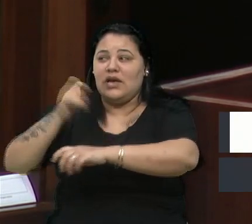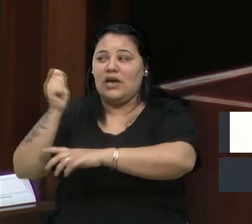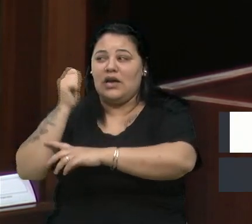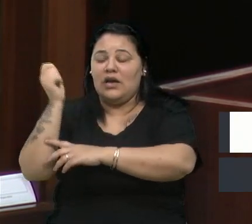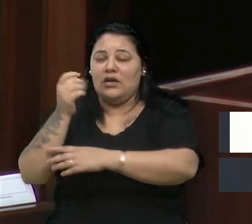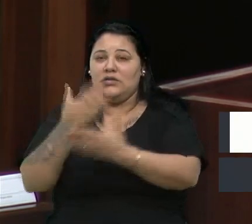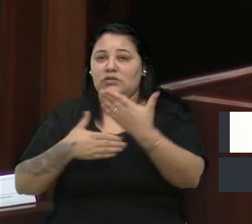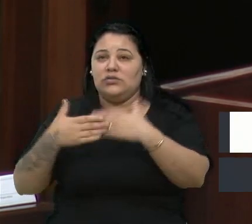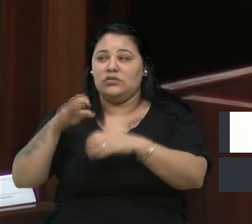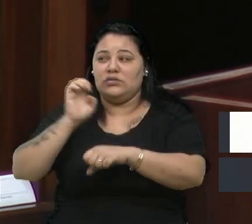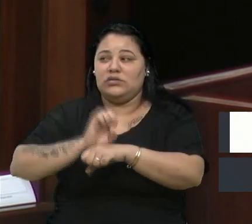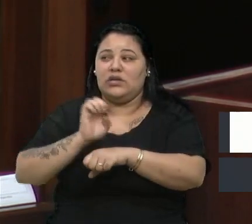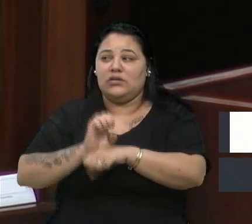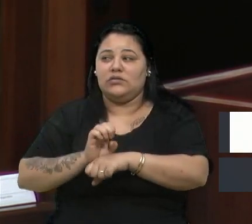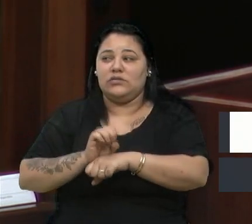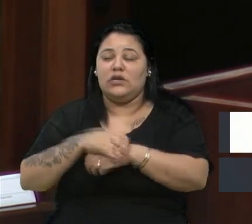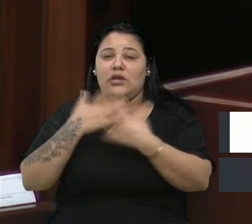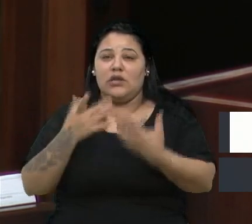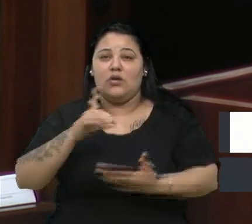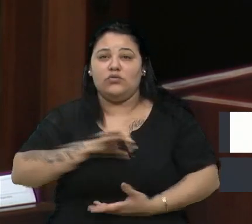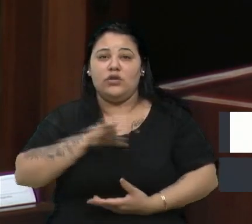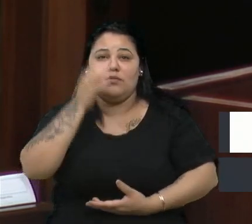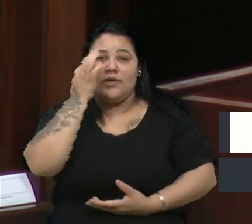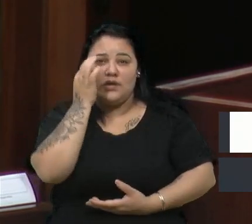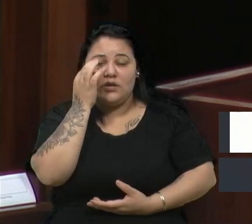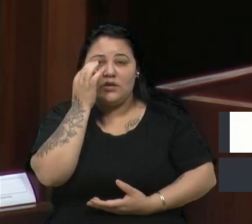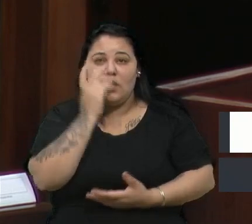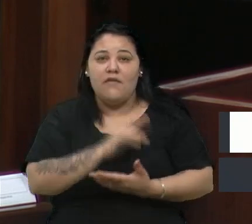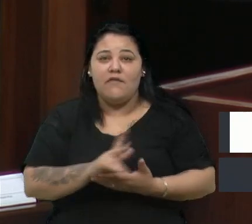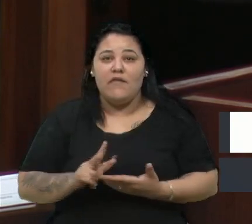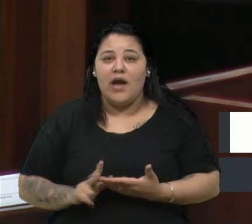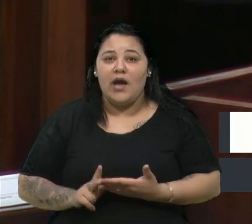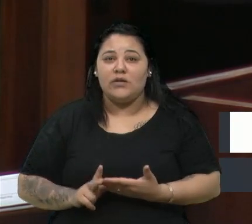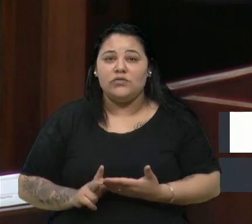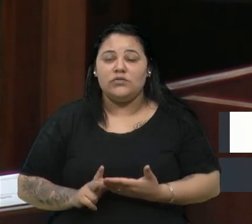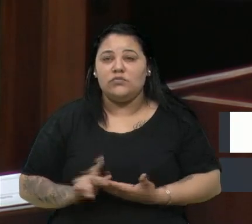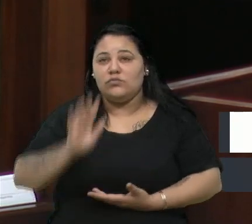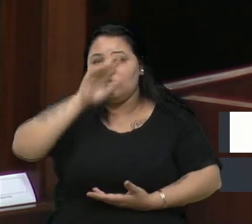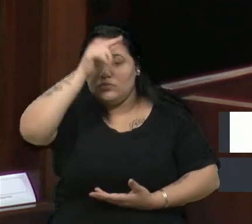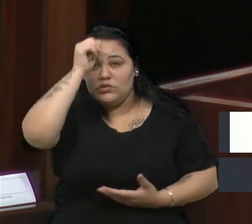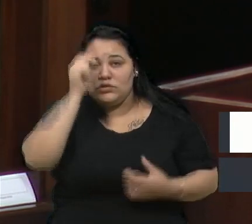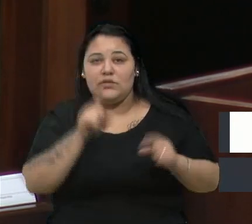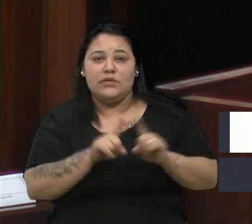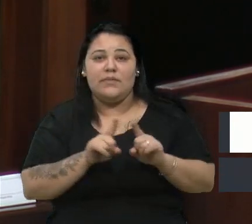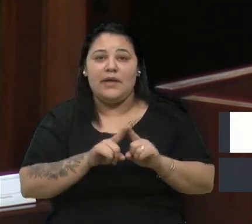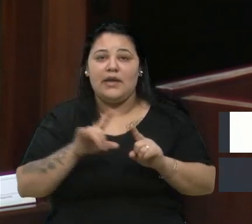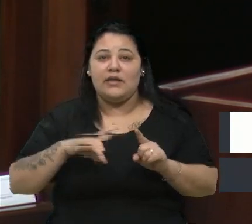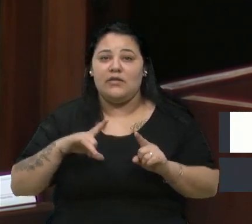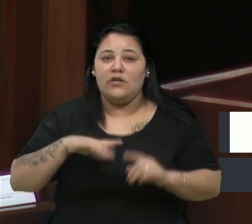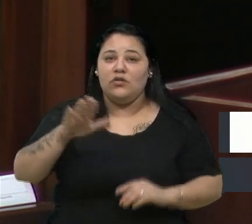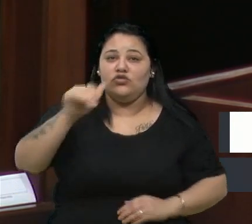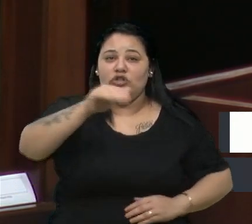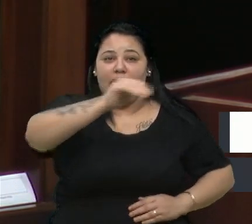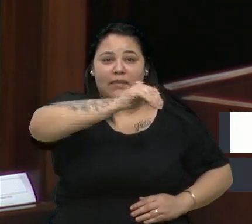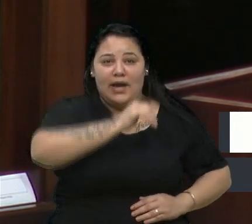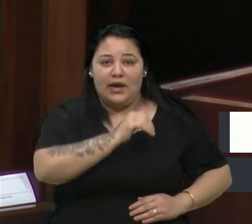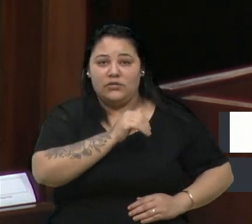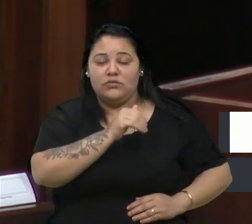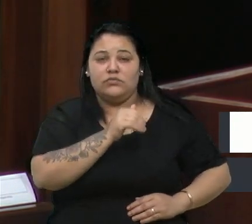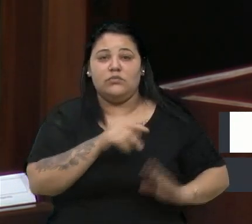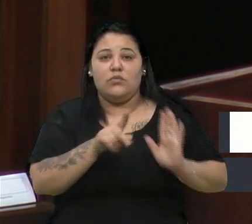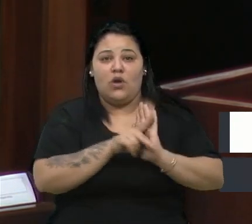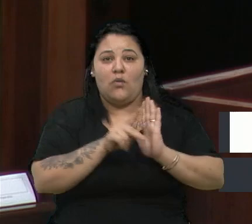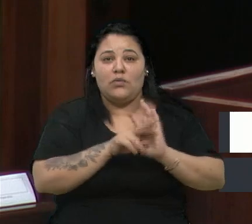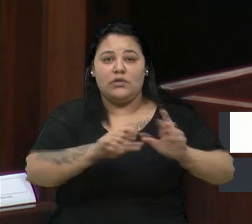Então, estavam presentes vários municípios, foi uma convocação dos municípios da